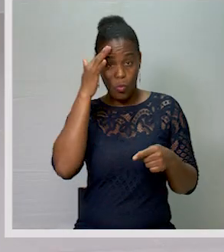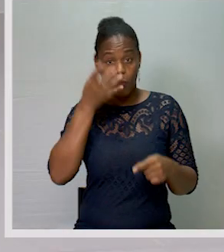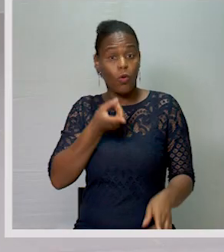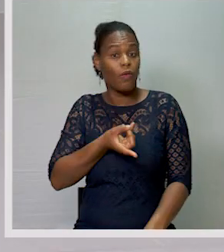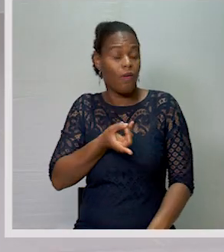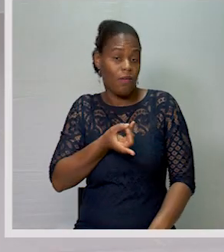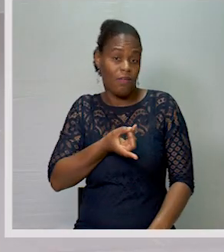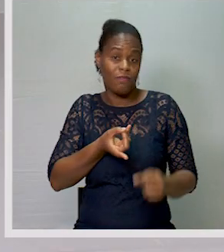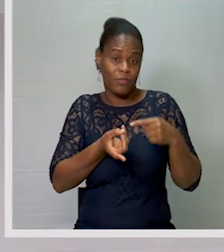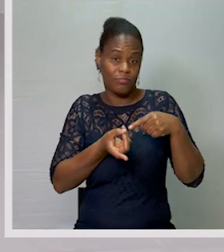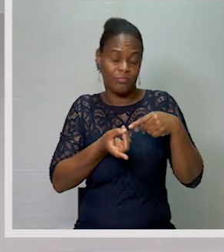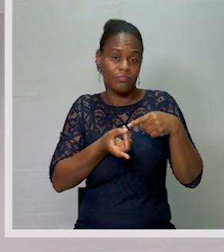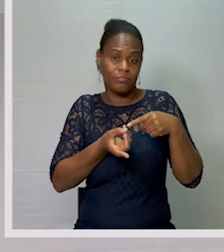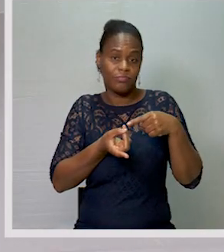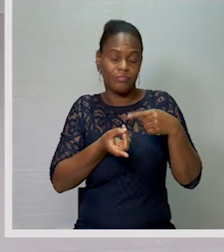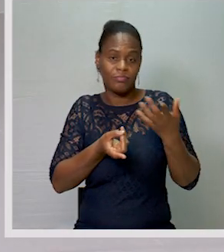Tenho aqui 9.